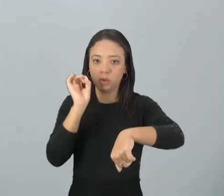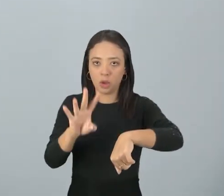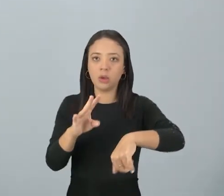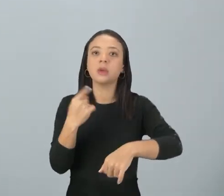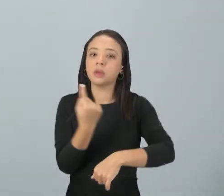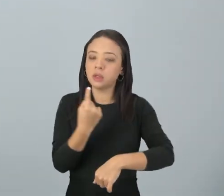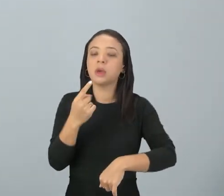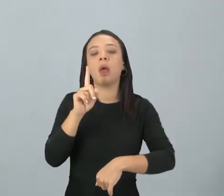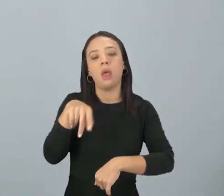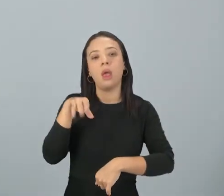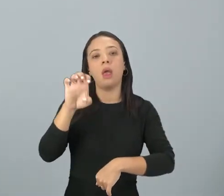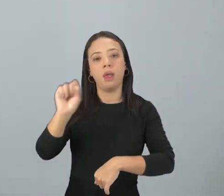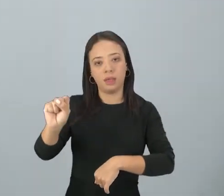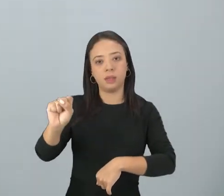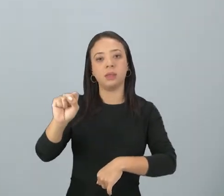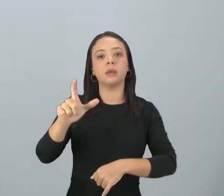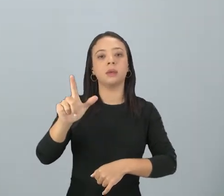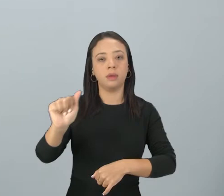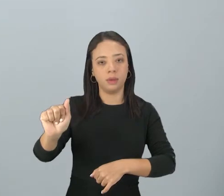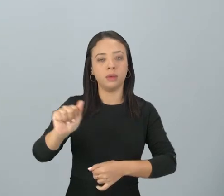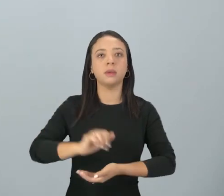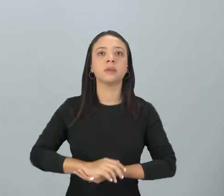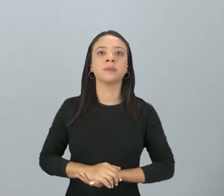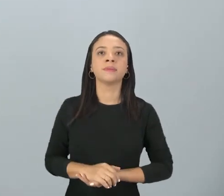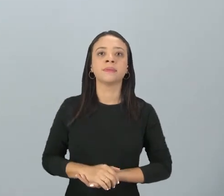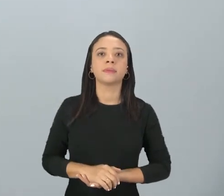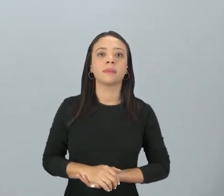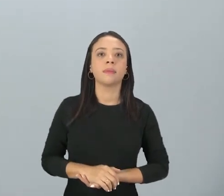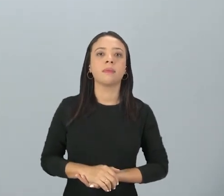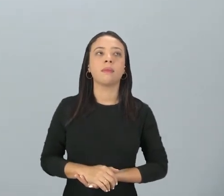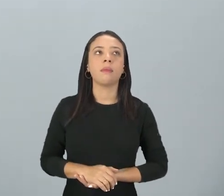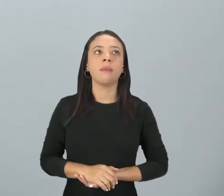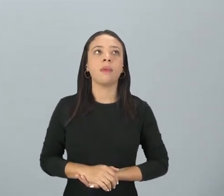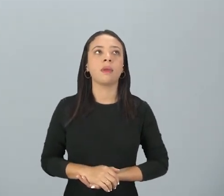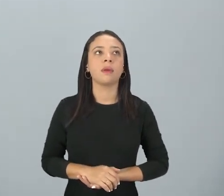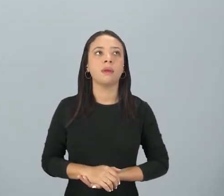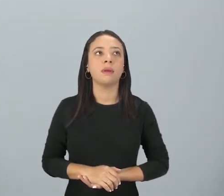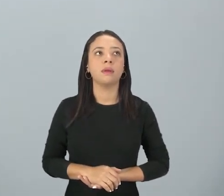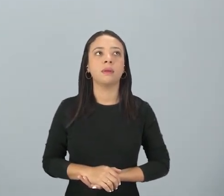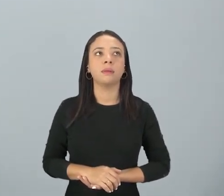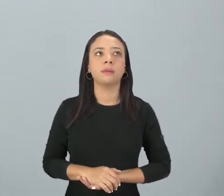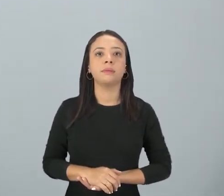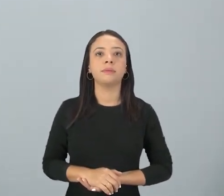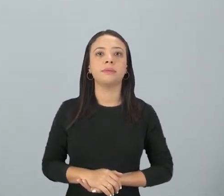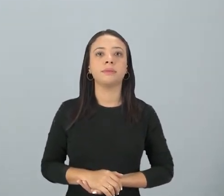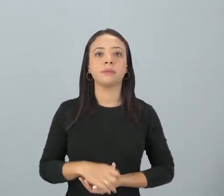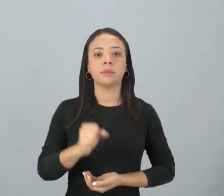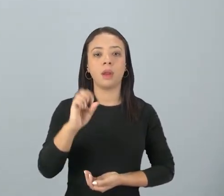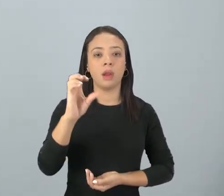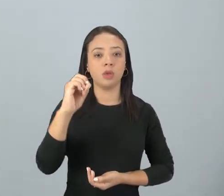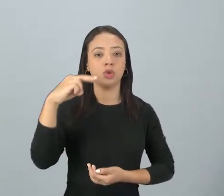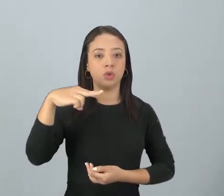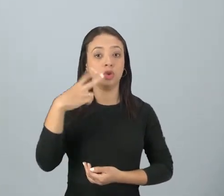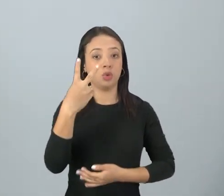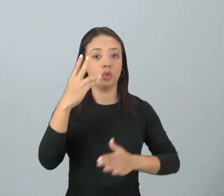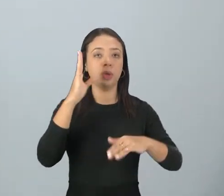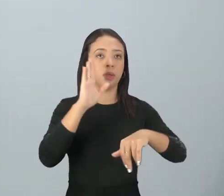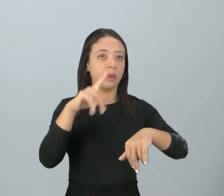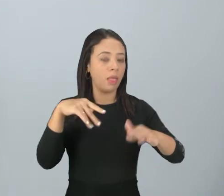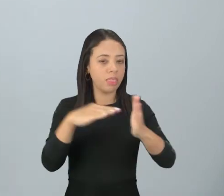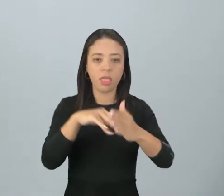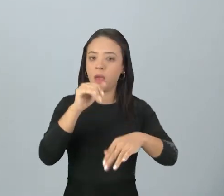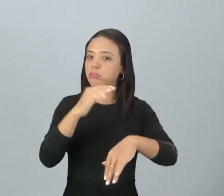singular, aí eu digo es. Então, es para uma hora e o som para 2 horas em diante.